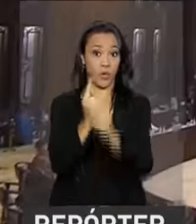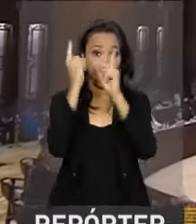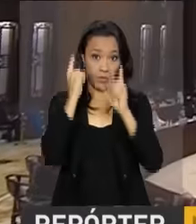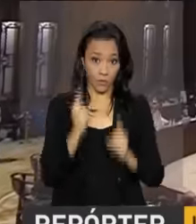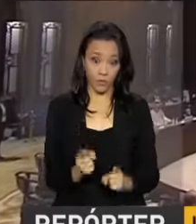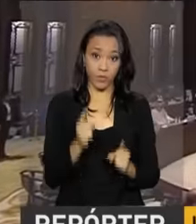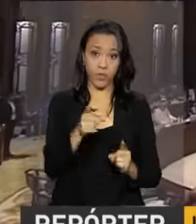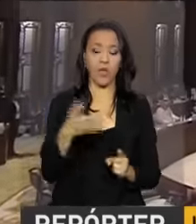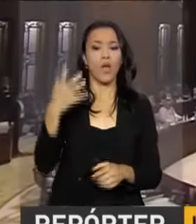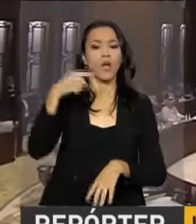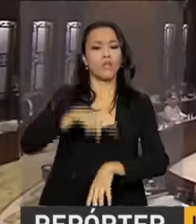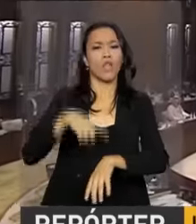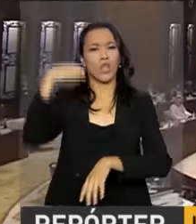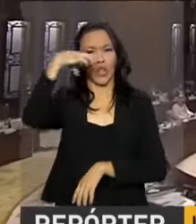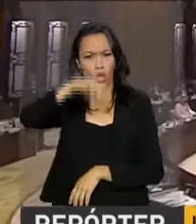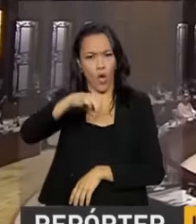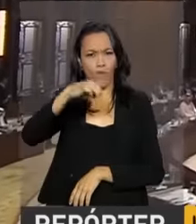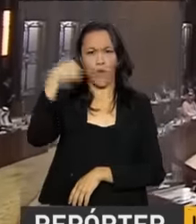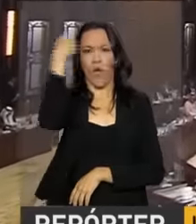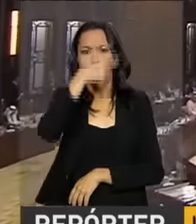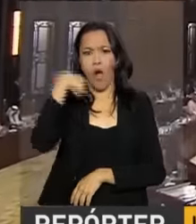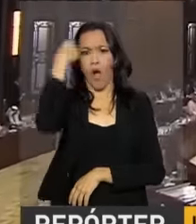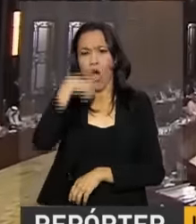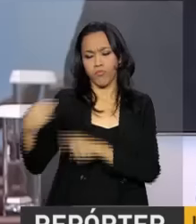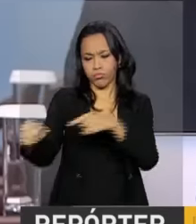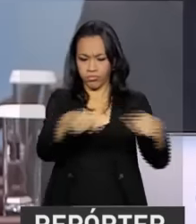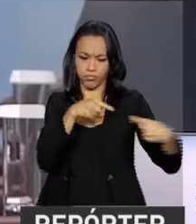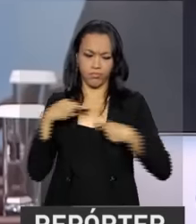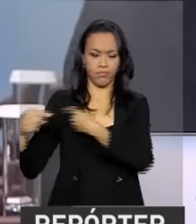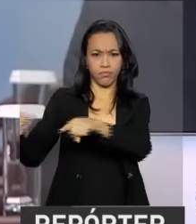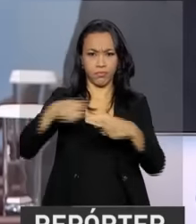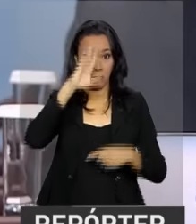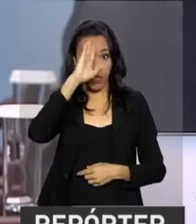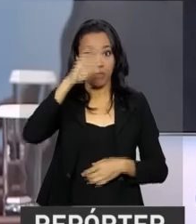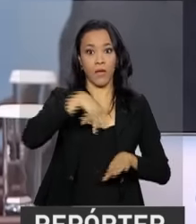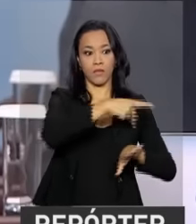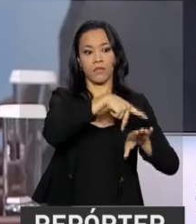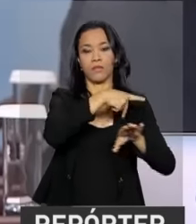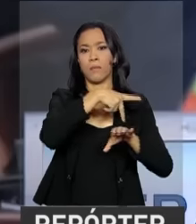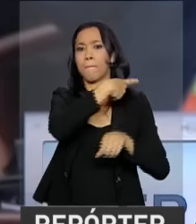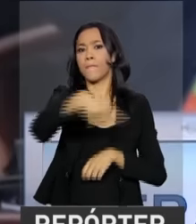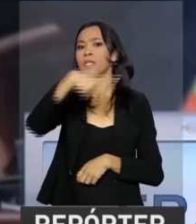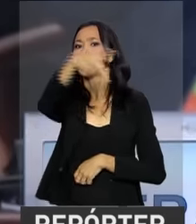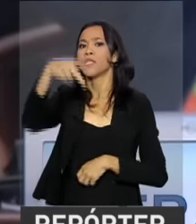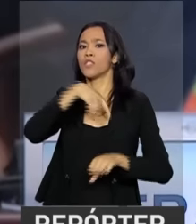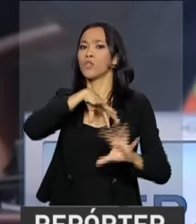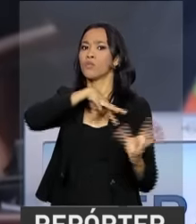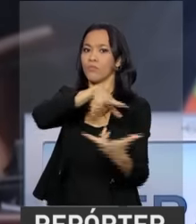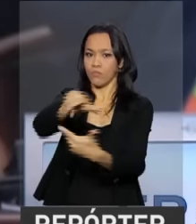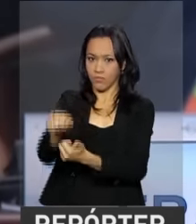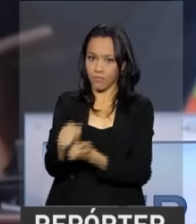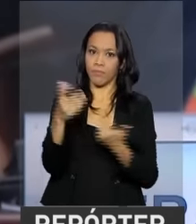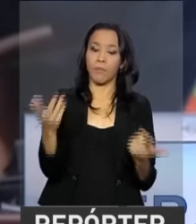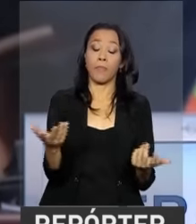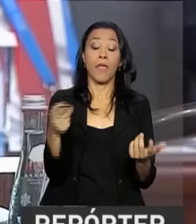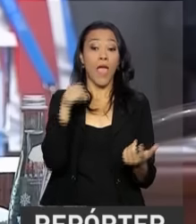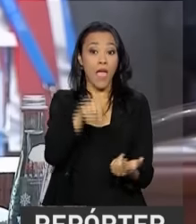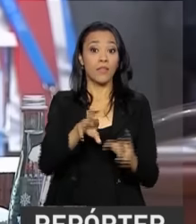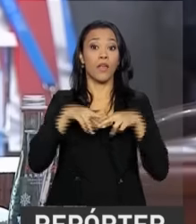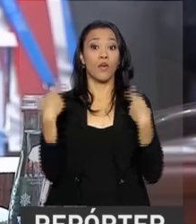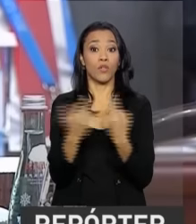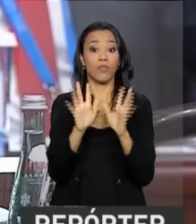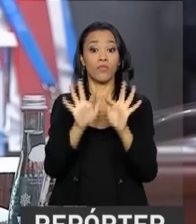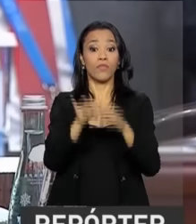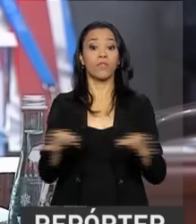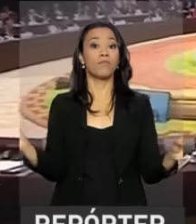cerca de 9 horas de debates entre os principais chefes de Estado do mundo nessa cúpula do G20. A reunião chegou ao fim com